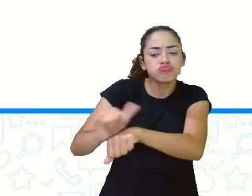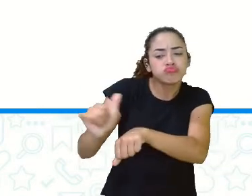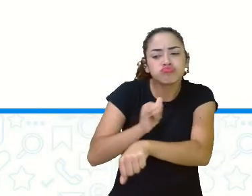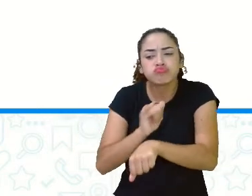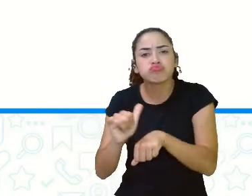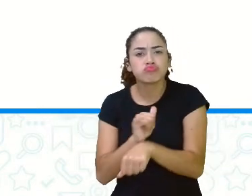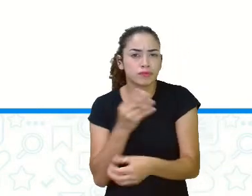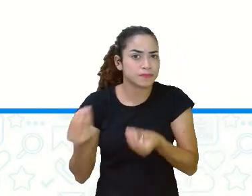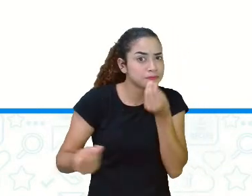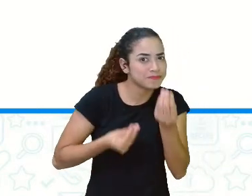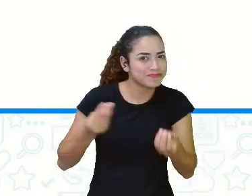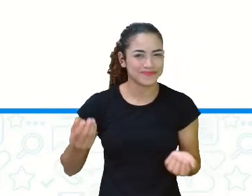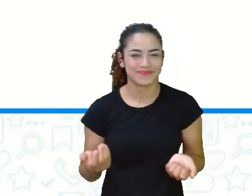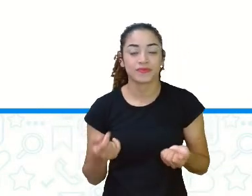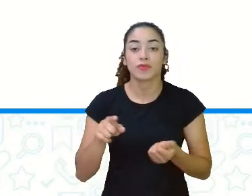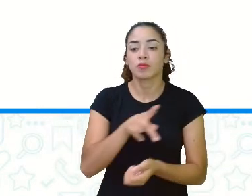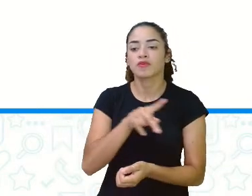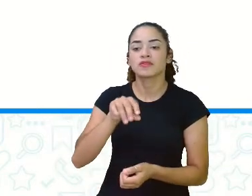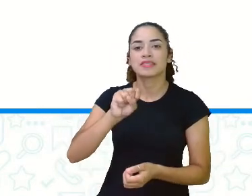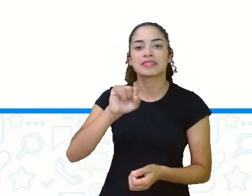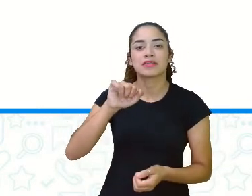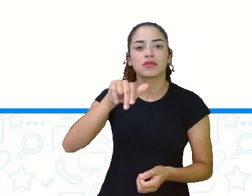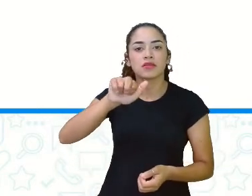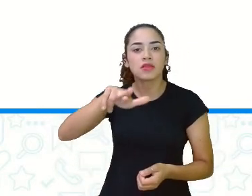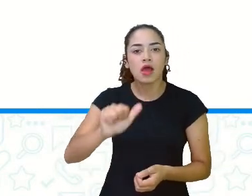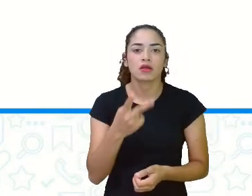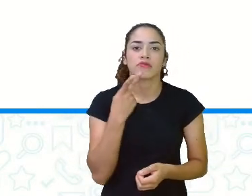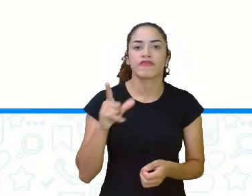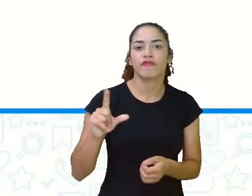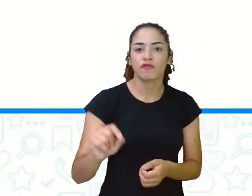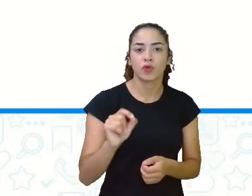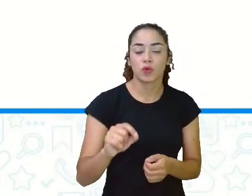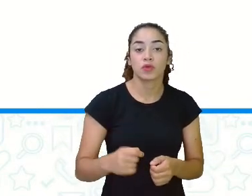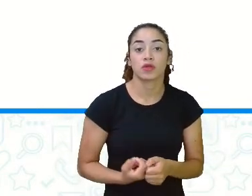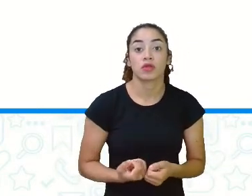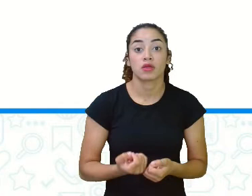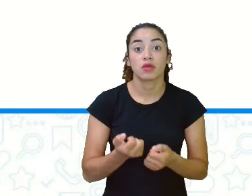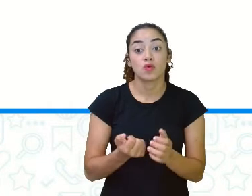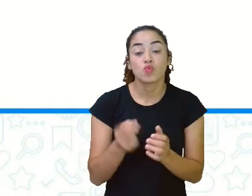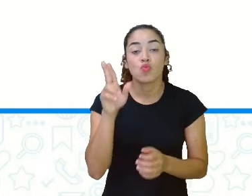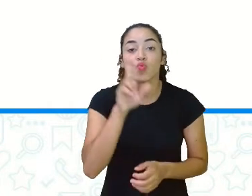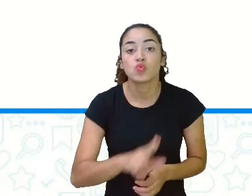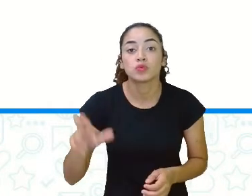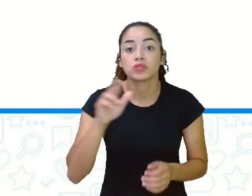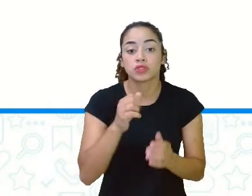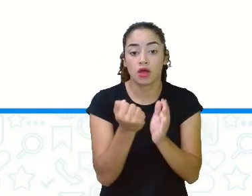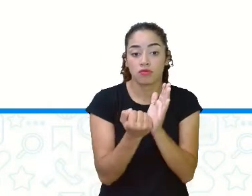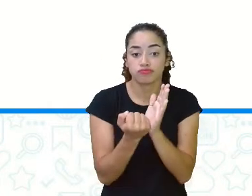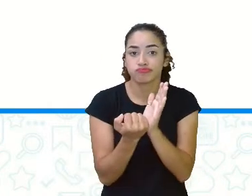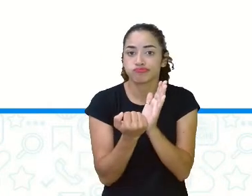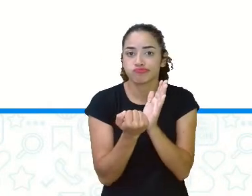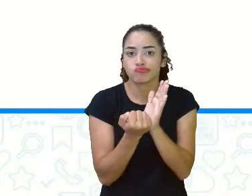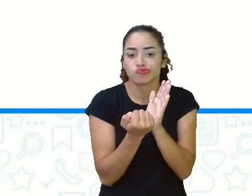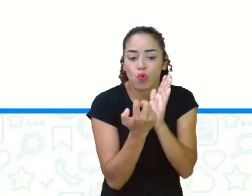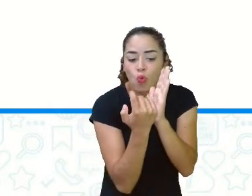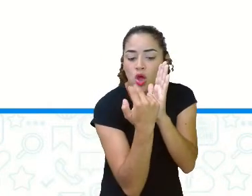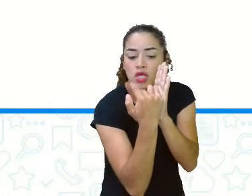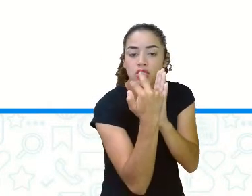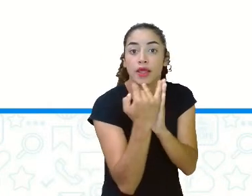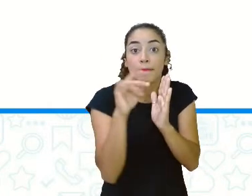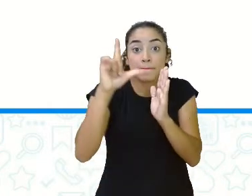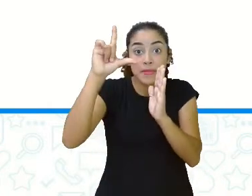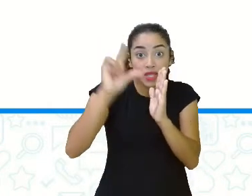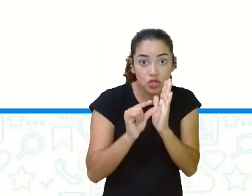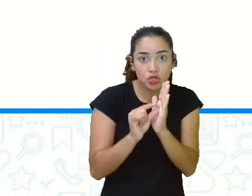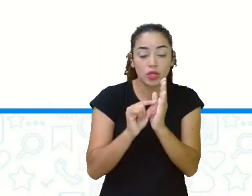o que a professora Sinara disse. Ela vai utilizar a maior quantidade possível do maior recipiente, que é